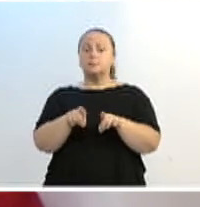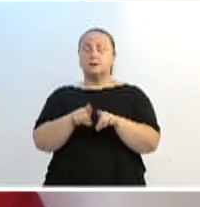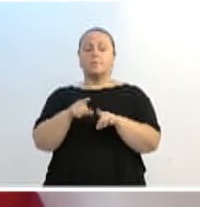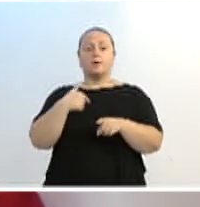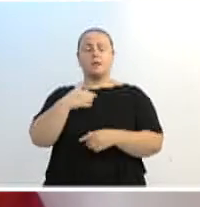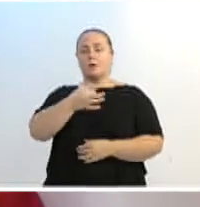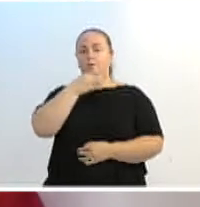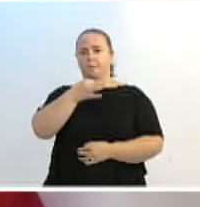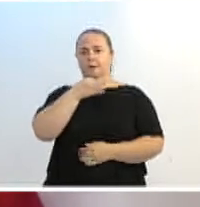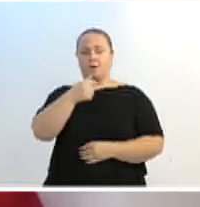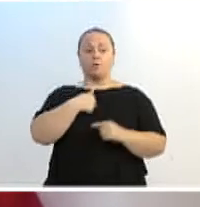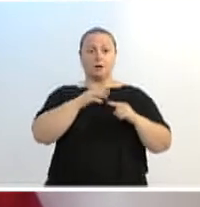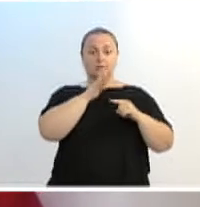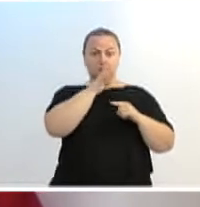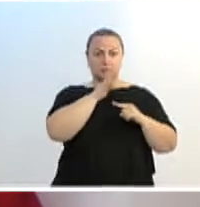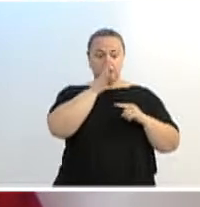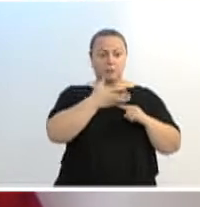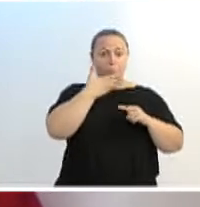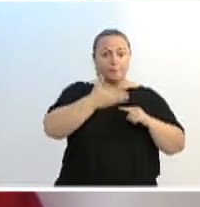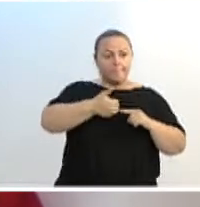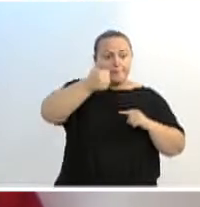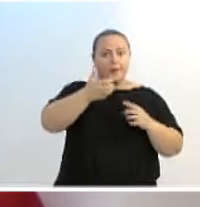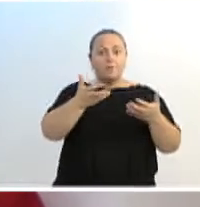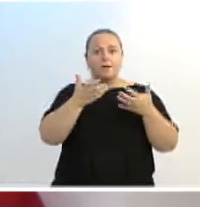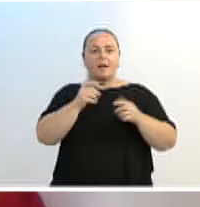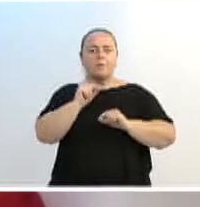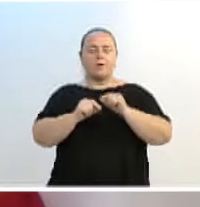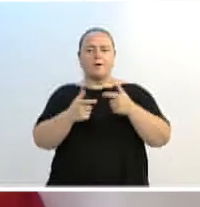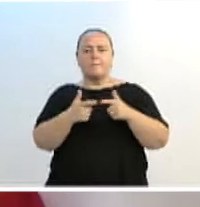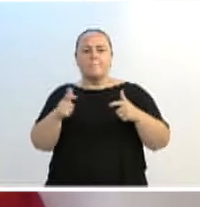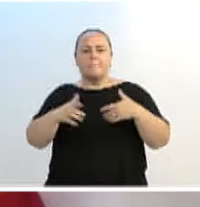gente critica as coisas que a gente quer melhorar, porque a gente quer fazer essa cidade ser a